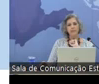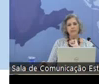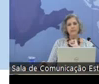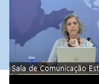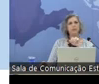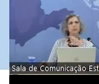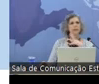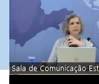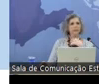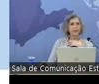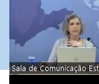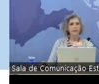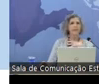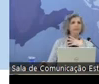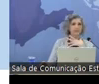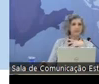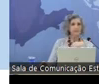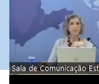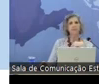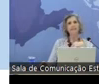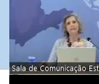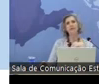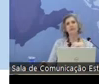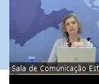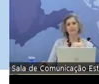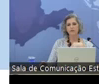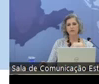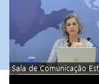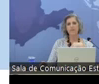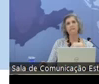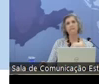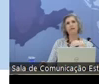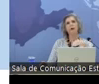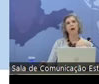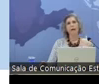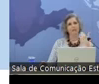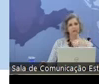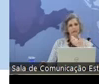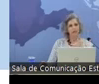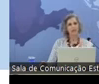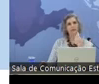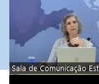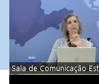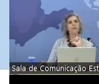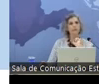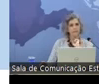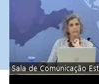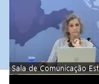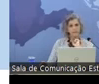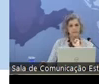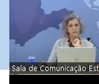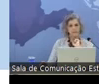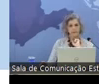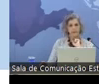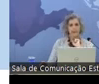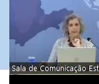informaram que realiza alguma prevenção das mulheres que são HIV negativas em relação à prevenção da transmissão vertical por meio